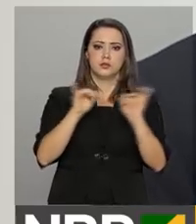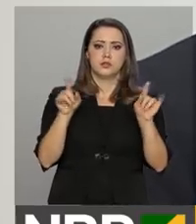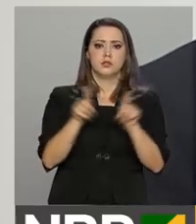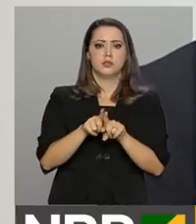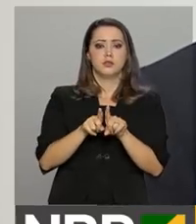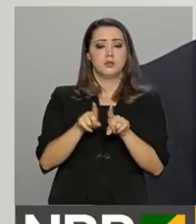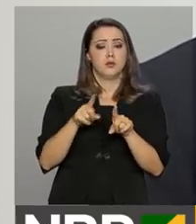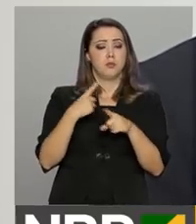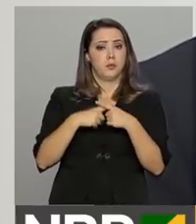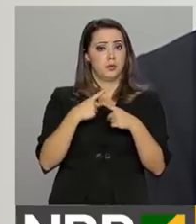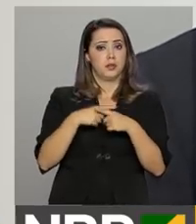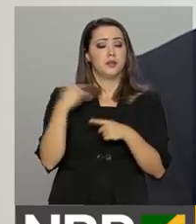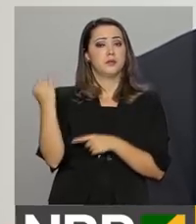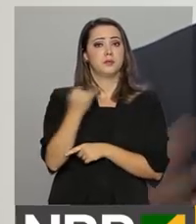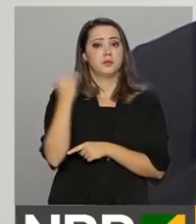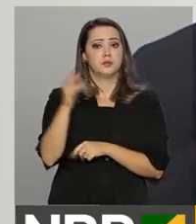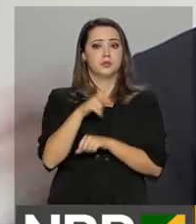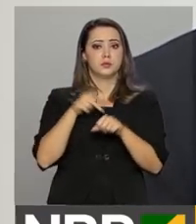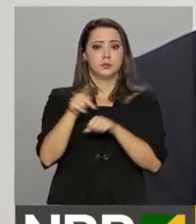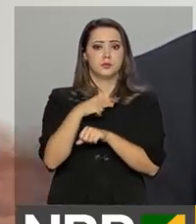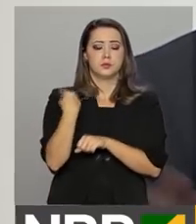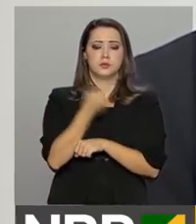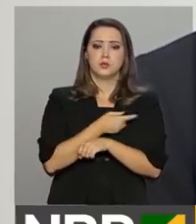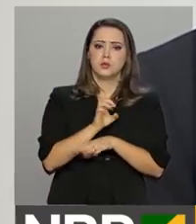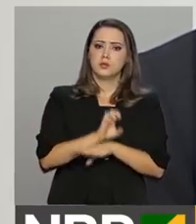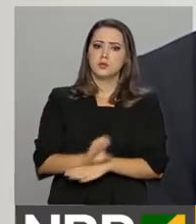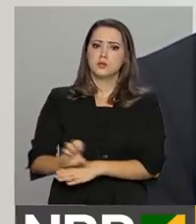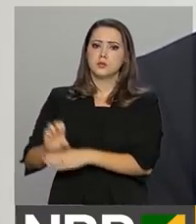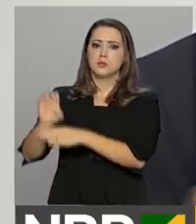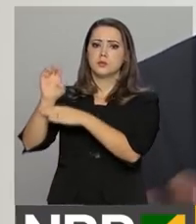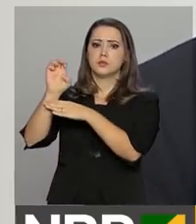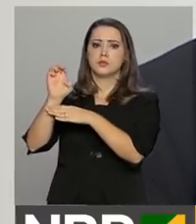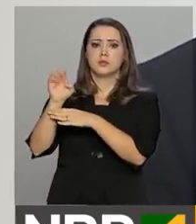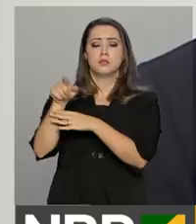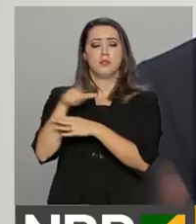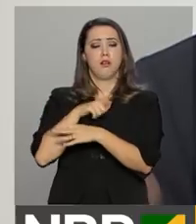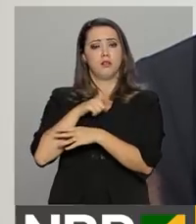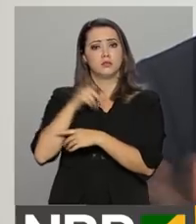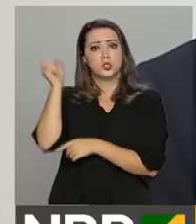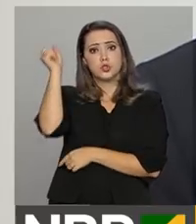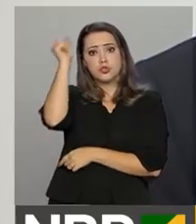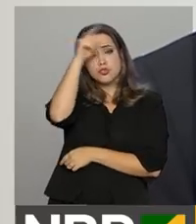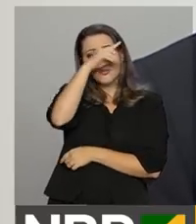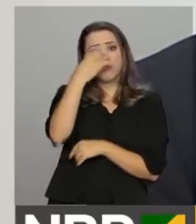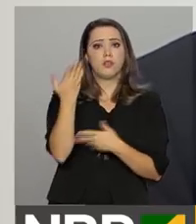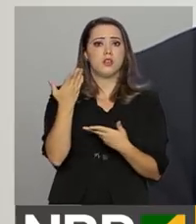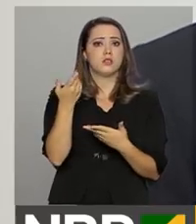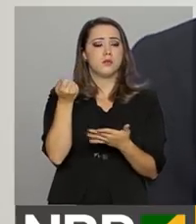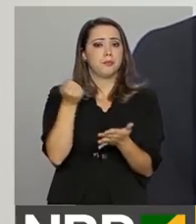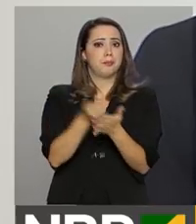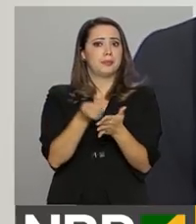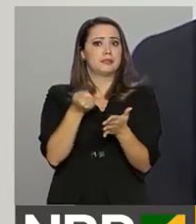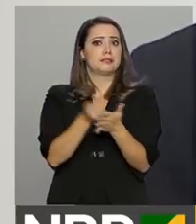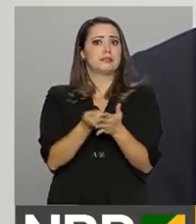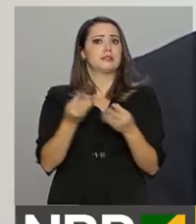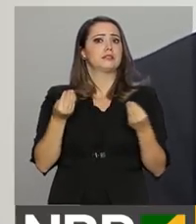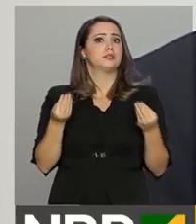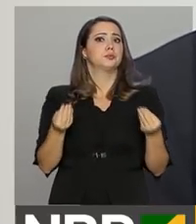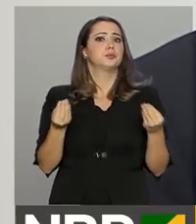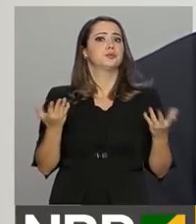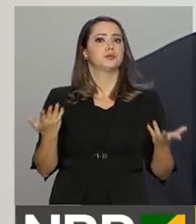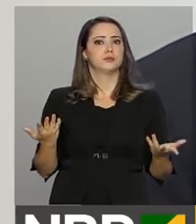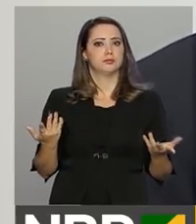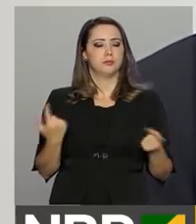porque é fundamental para o país nós temos estados não é que estão com uma dificuldade estupenda exata e precisamente em função